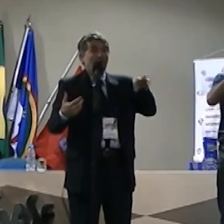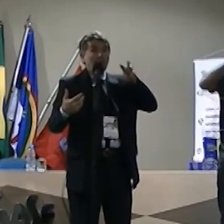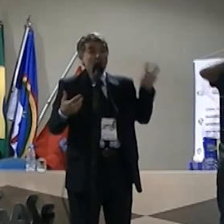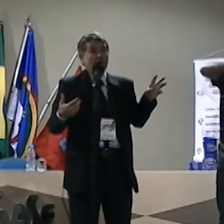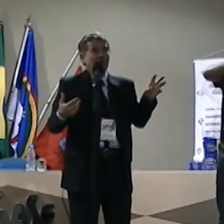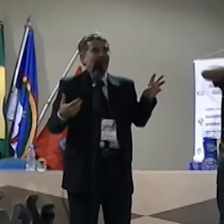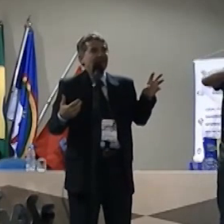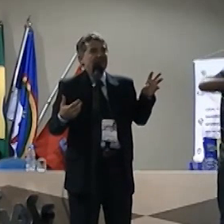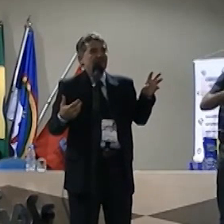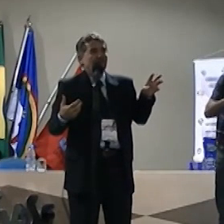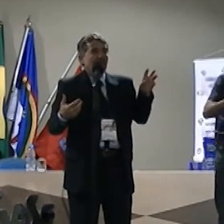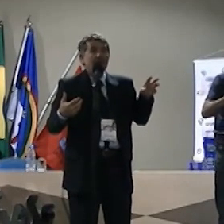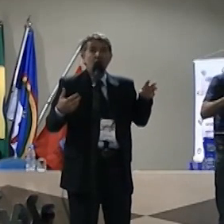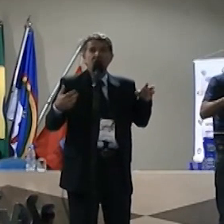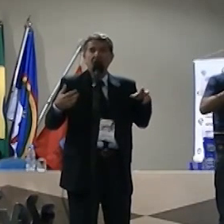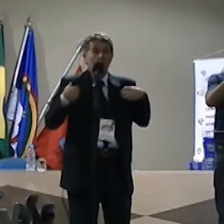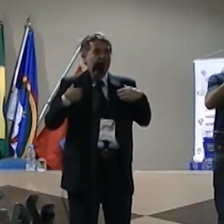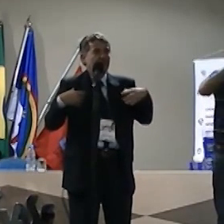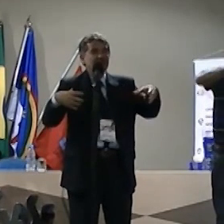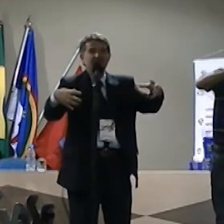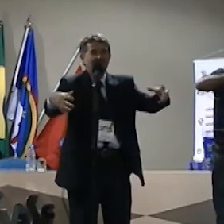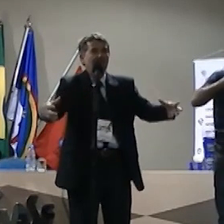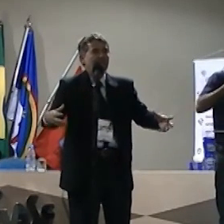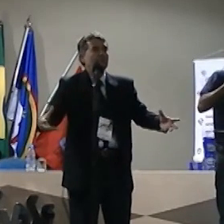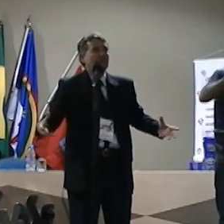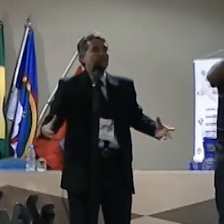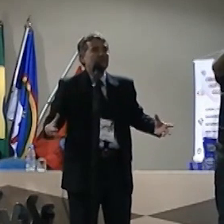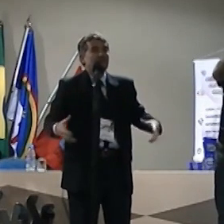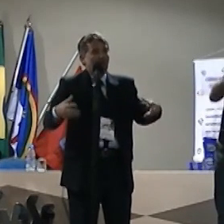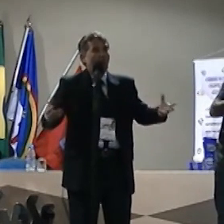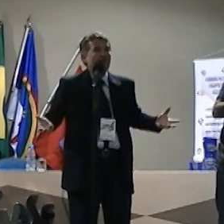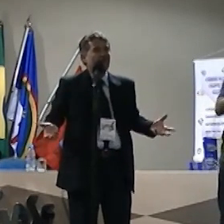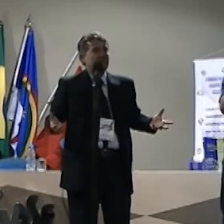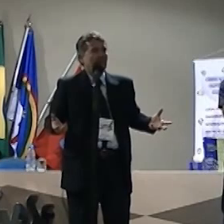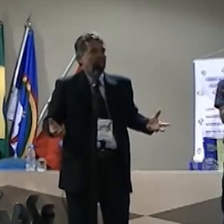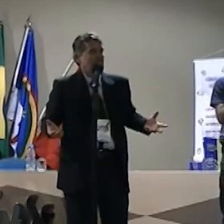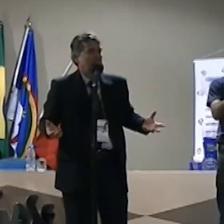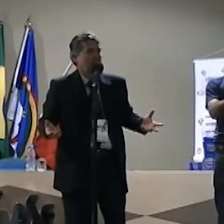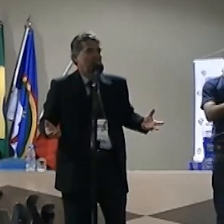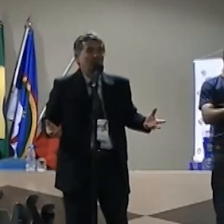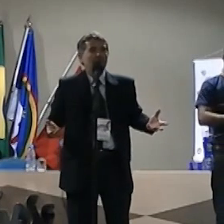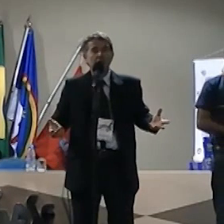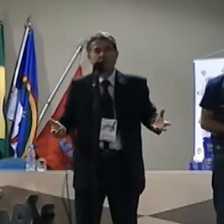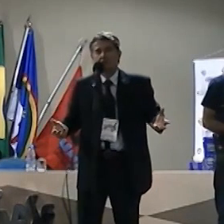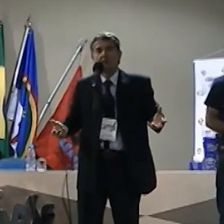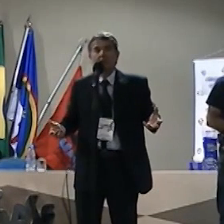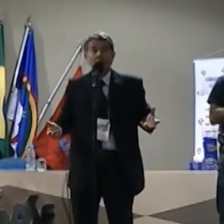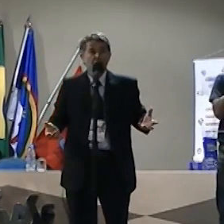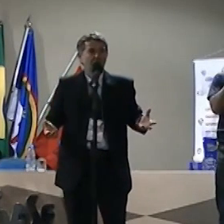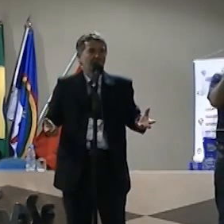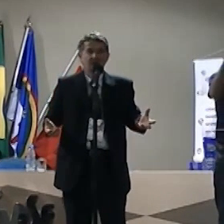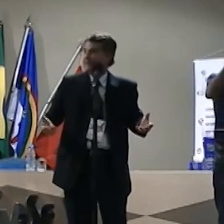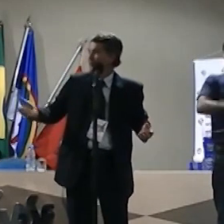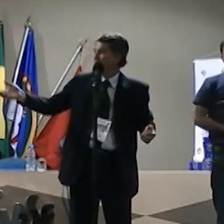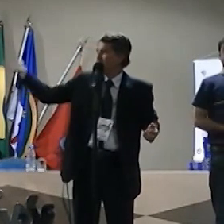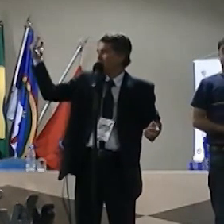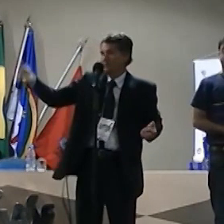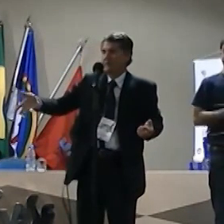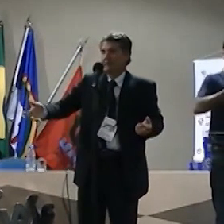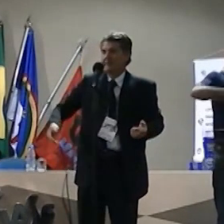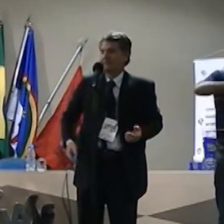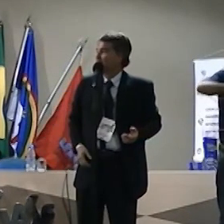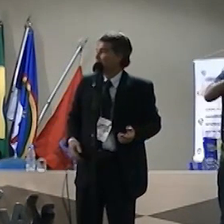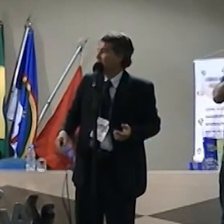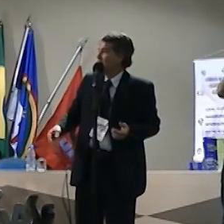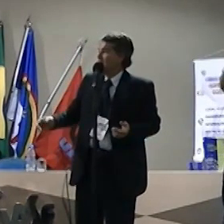surdos, muito graves, que eu gostaria de sentar para discutir com vocês o que fazer com isso. Não é muito grave. Então,